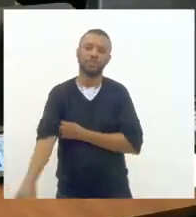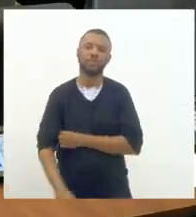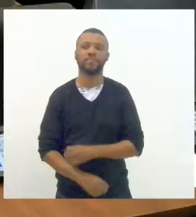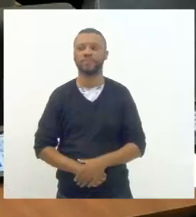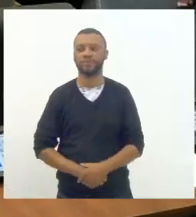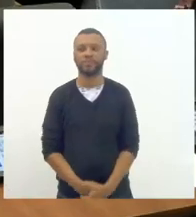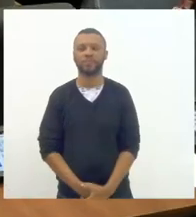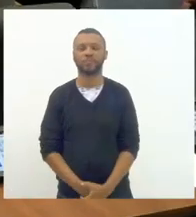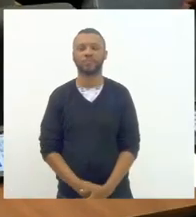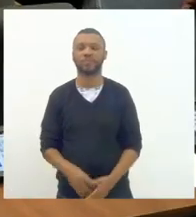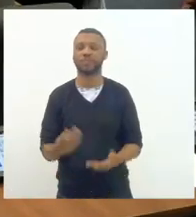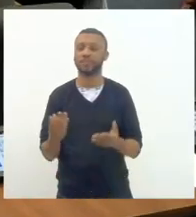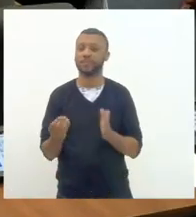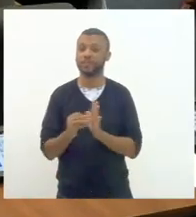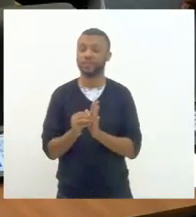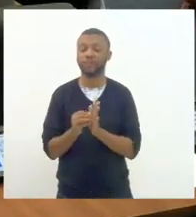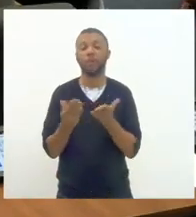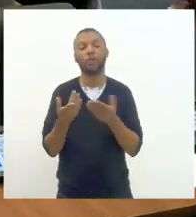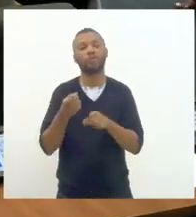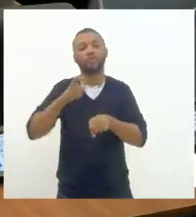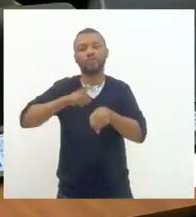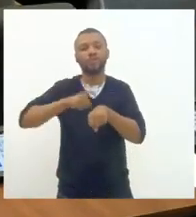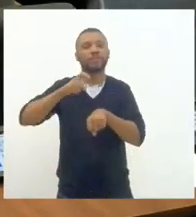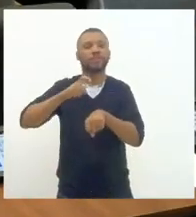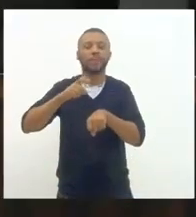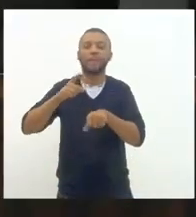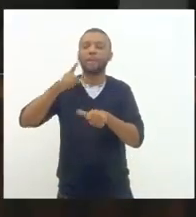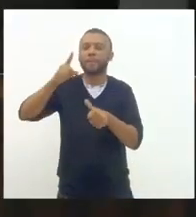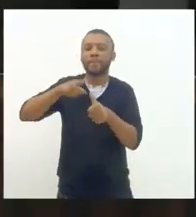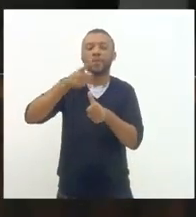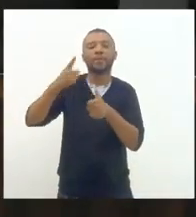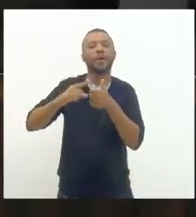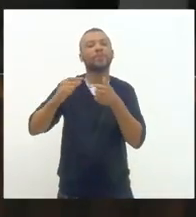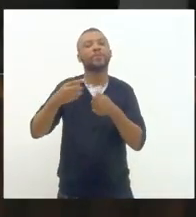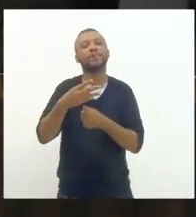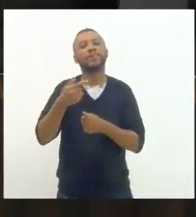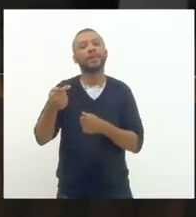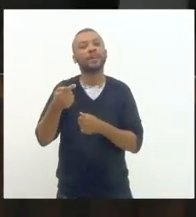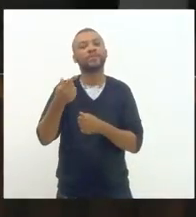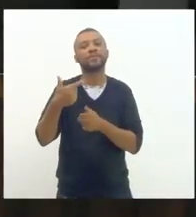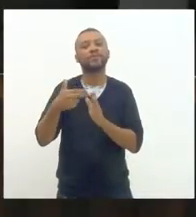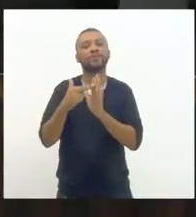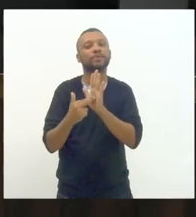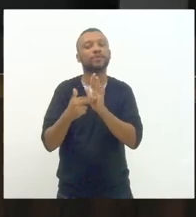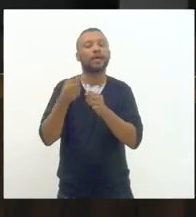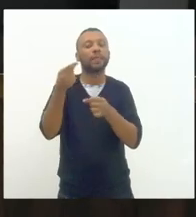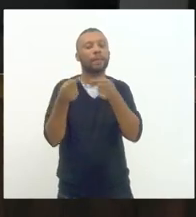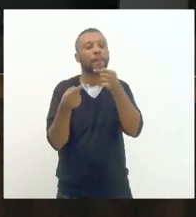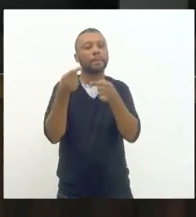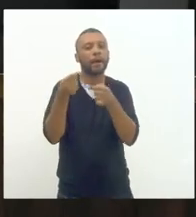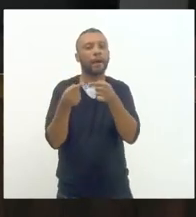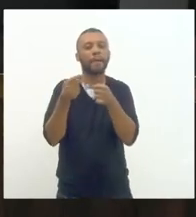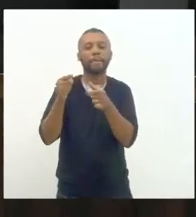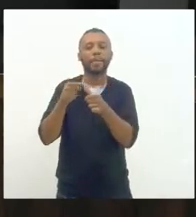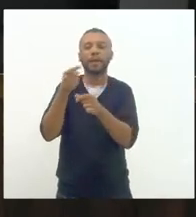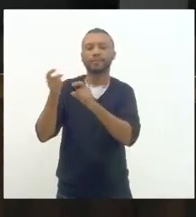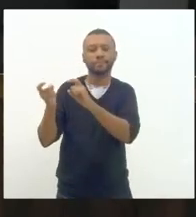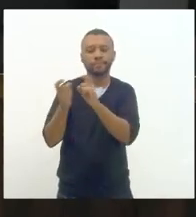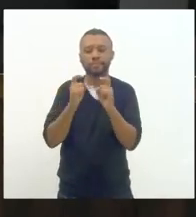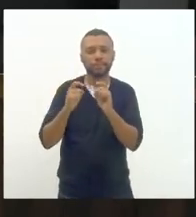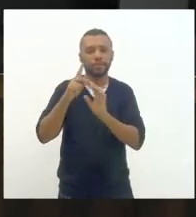Incluídos na ordem do dia, de acordo com o parágrafo 1º do artigo 47 do Regimento Interno, em tramitação ordinária, primeira discussão, projeto